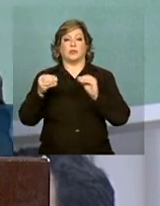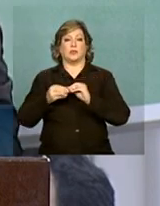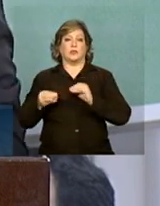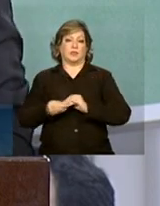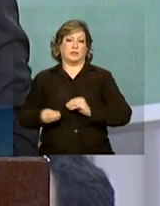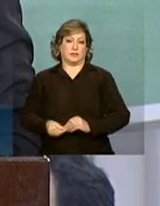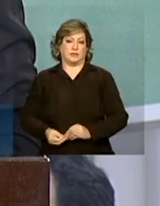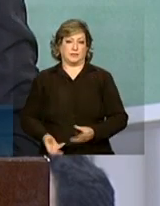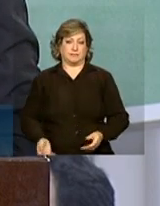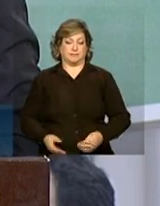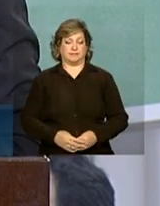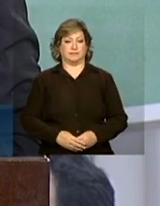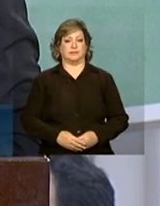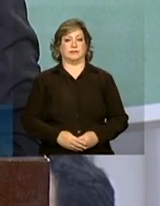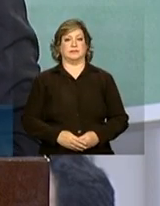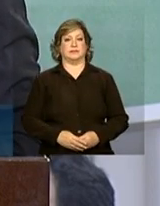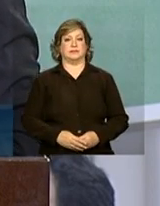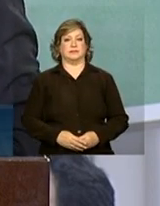terceiro, o quarto emprego.